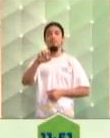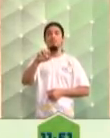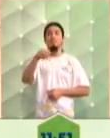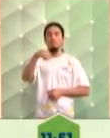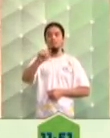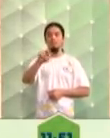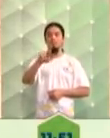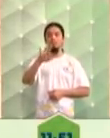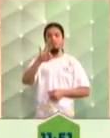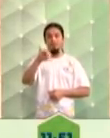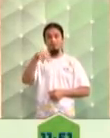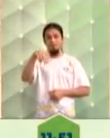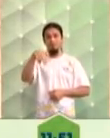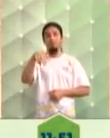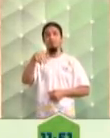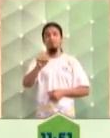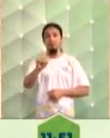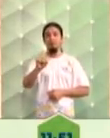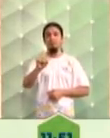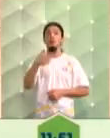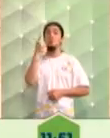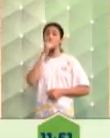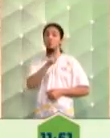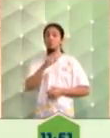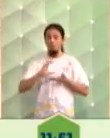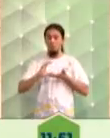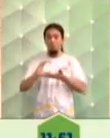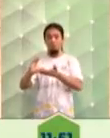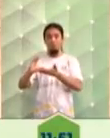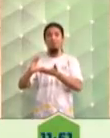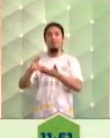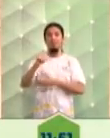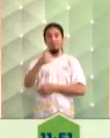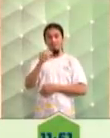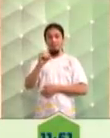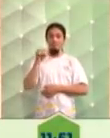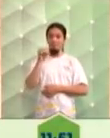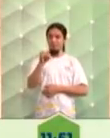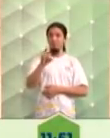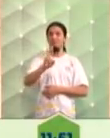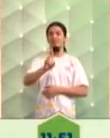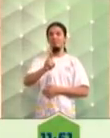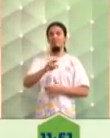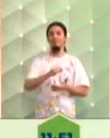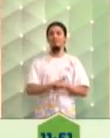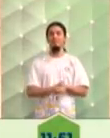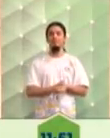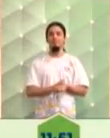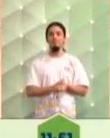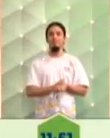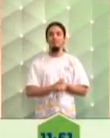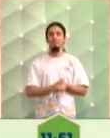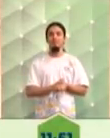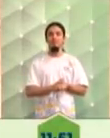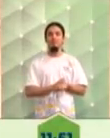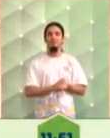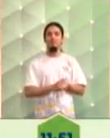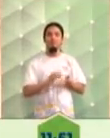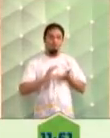casa R$10.000, hein, Rosimeire? E o grupo de apoio à criança com câncer foi o LAR, foi a entidade beneficiada,